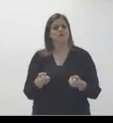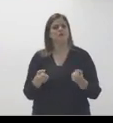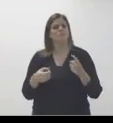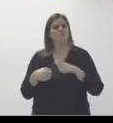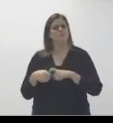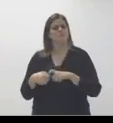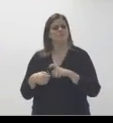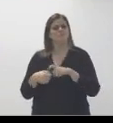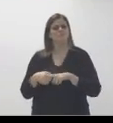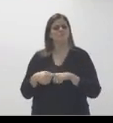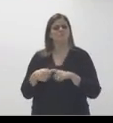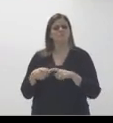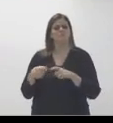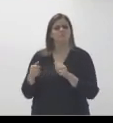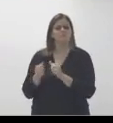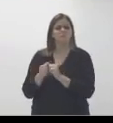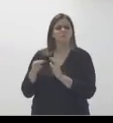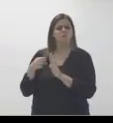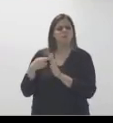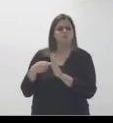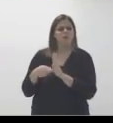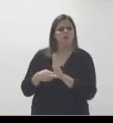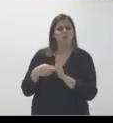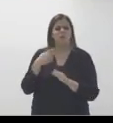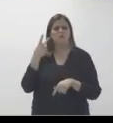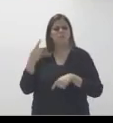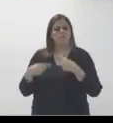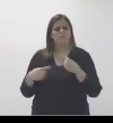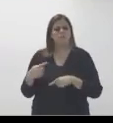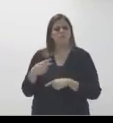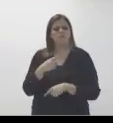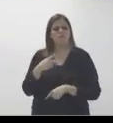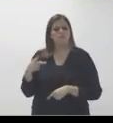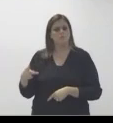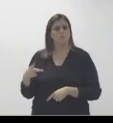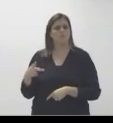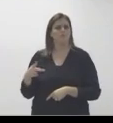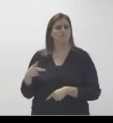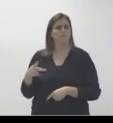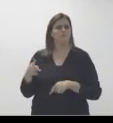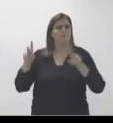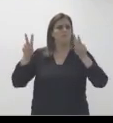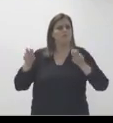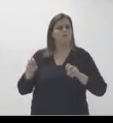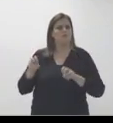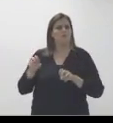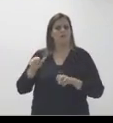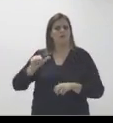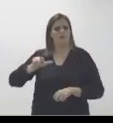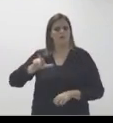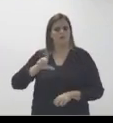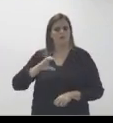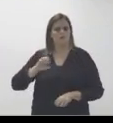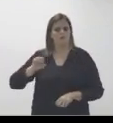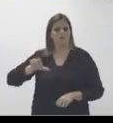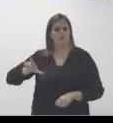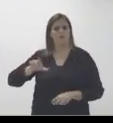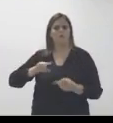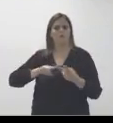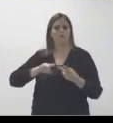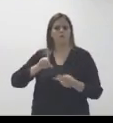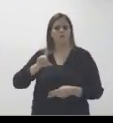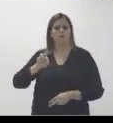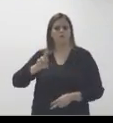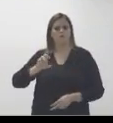saúde mental álcool e drogas nas políticas públicas é muito mais adequado é aquilo que de fato vai pro